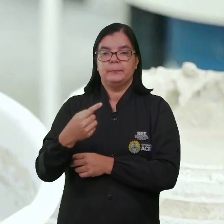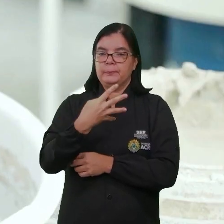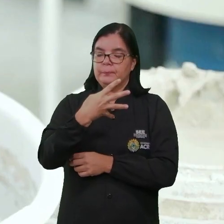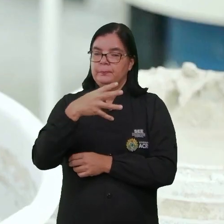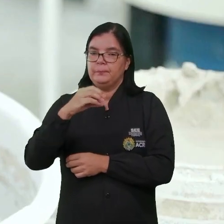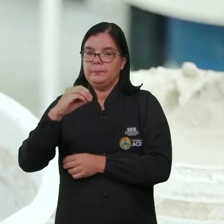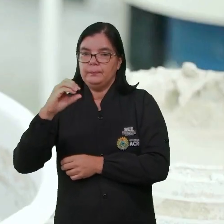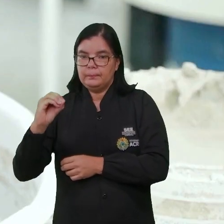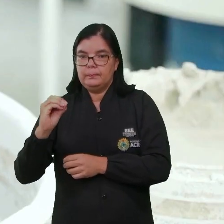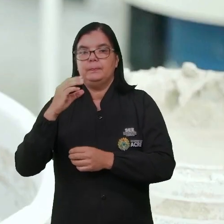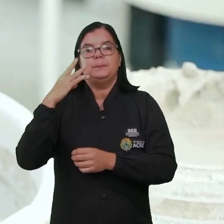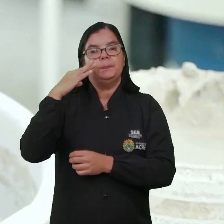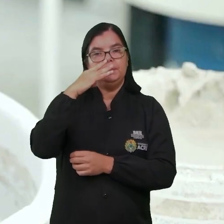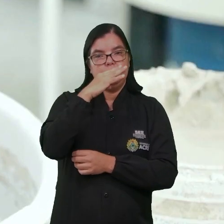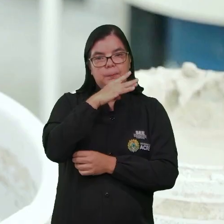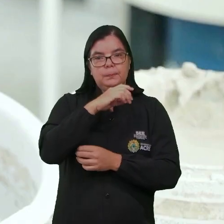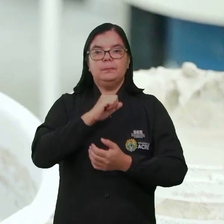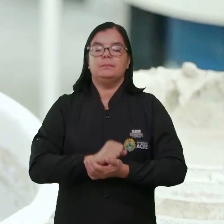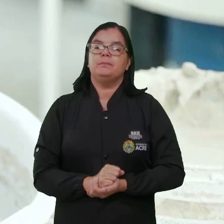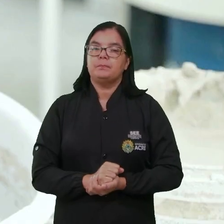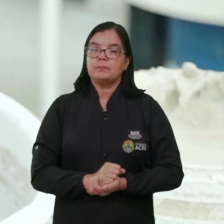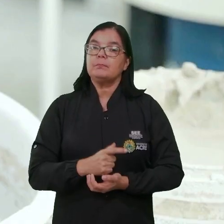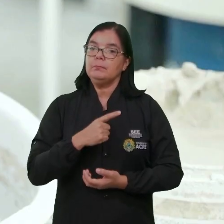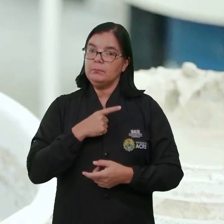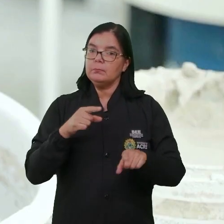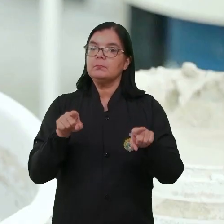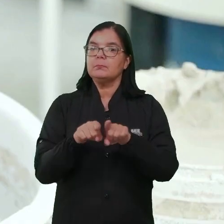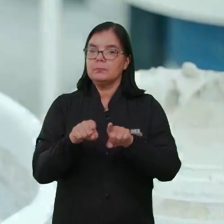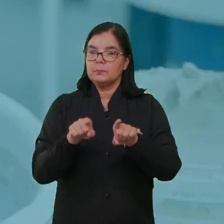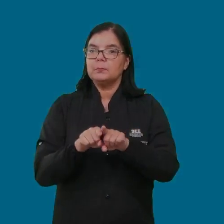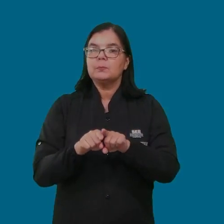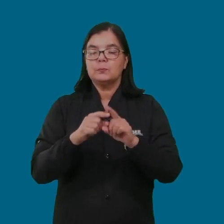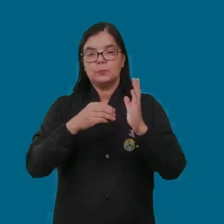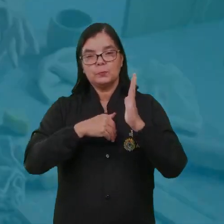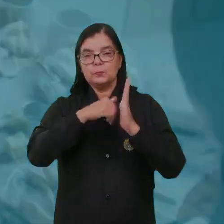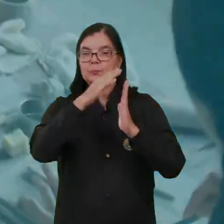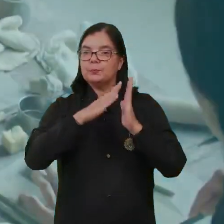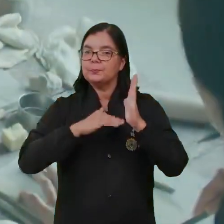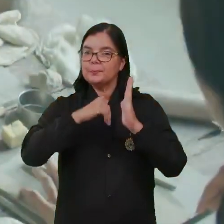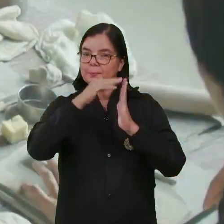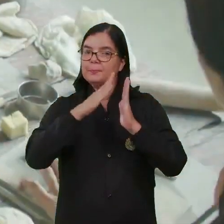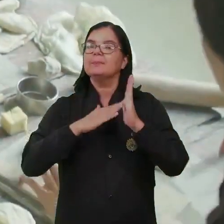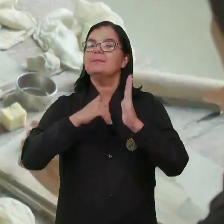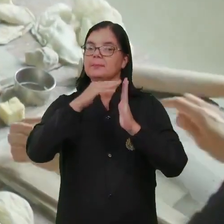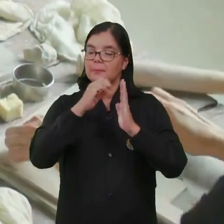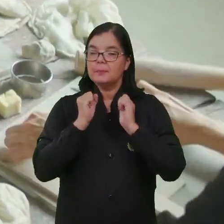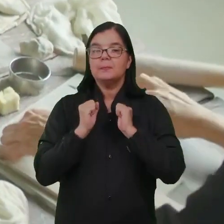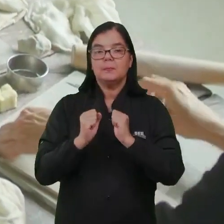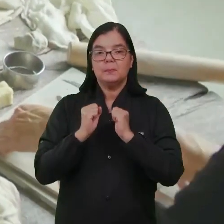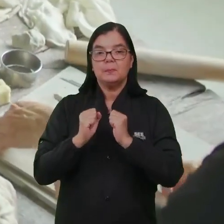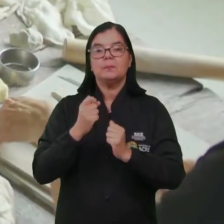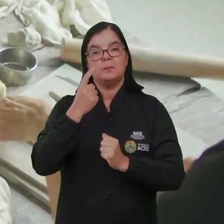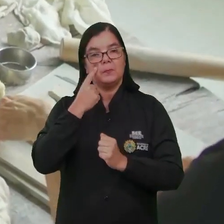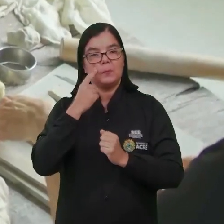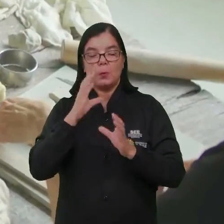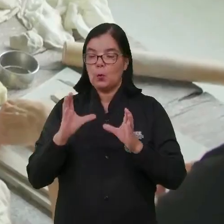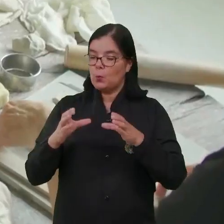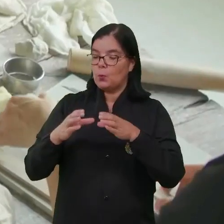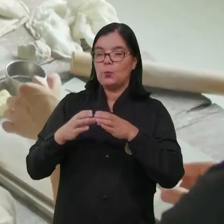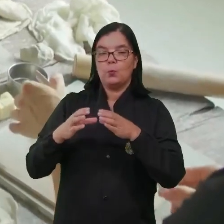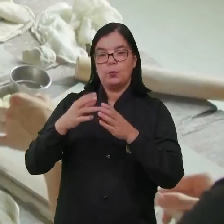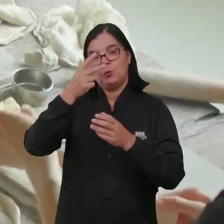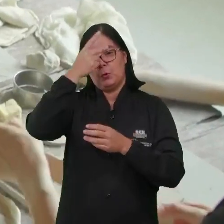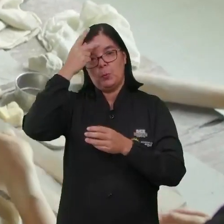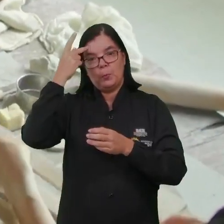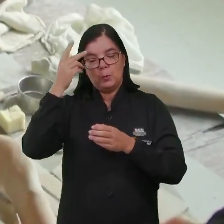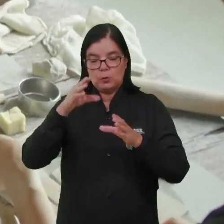de 1.400 graus Celsius. E depois ela pode receber ali uma pintura, né? Então aqui, ó, uma galera, né, fazendo